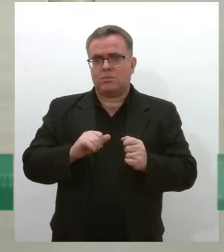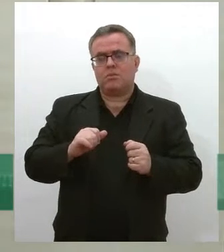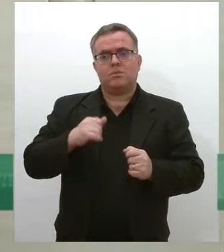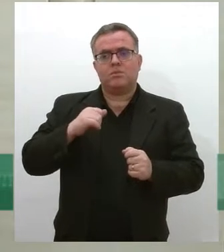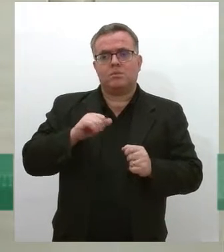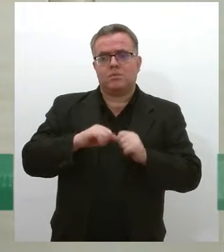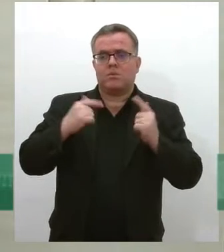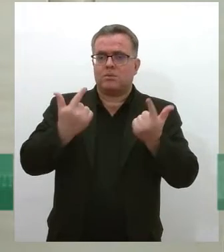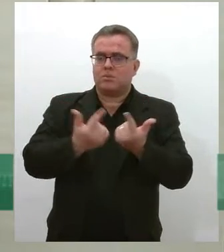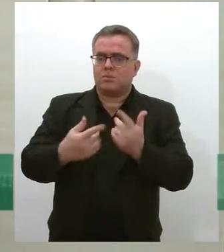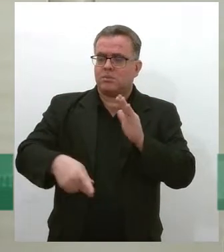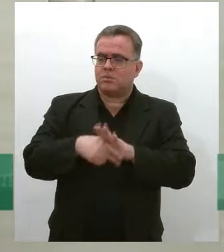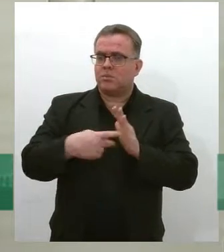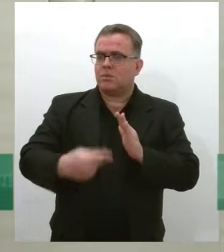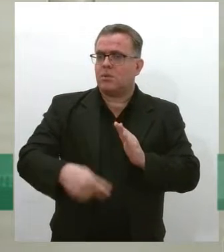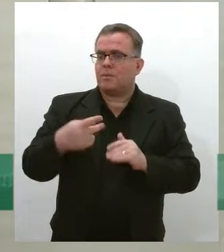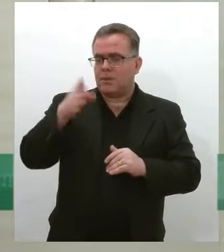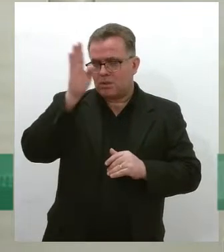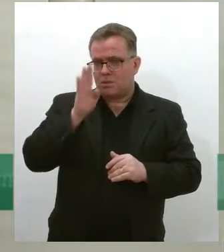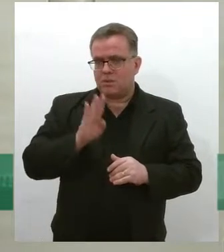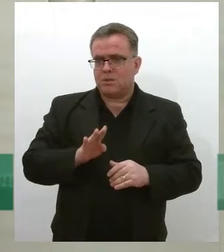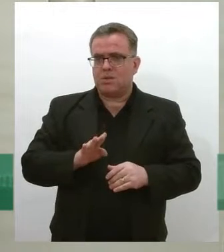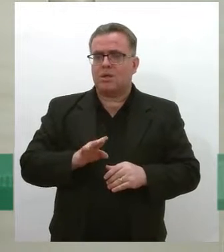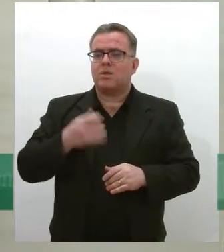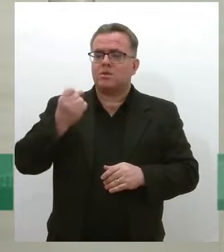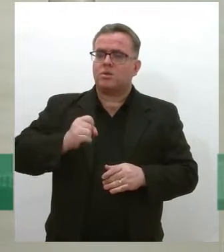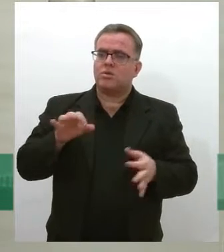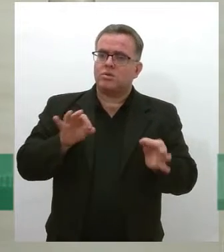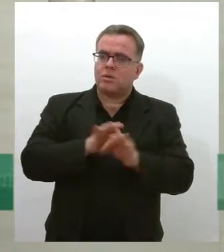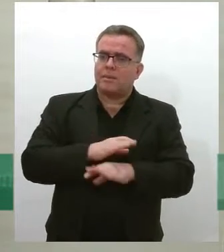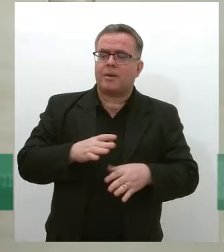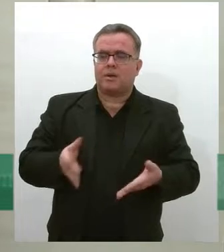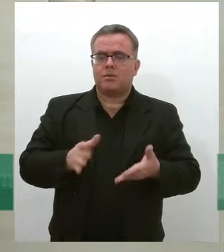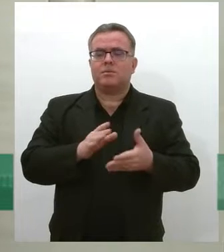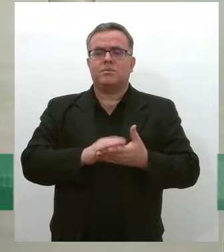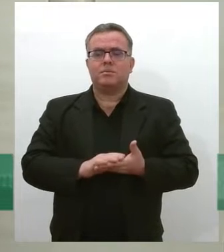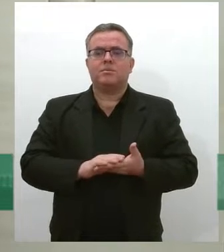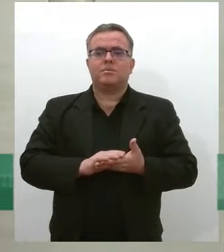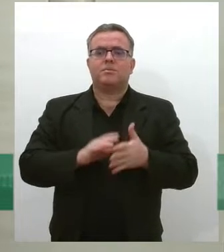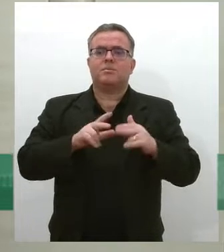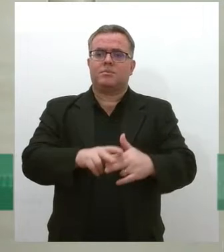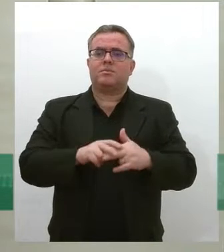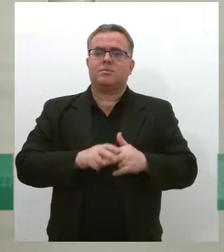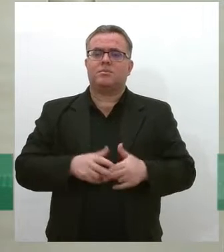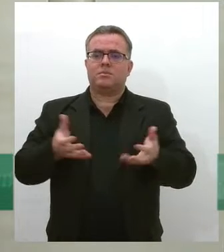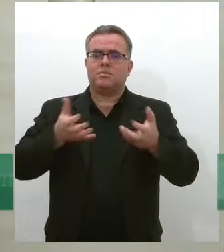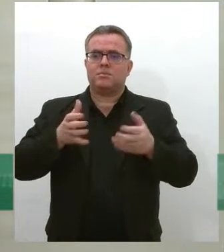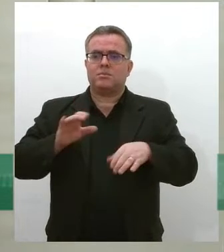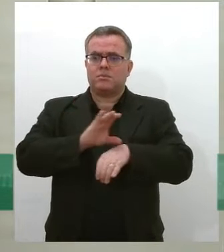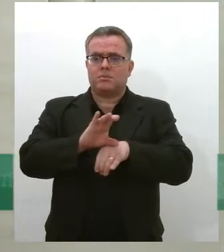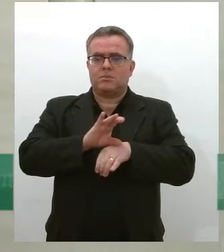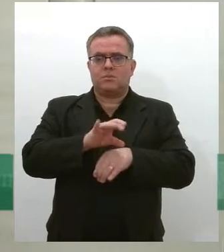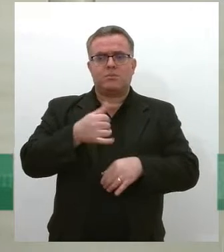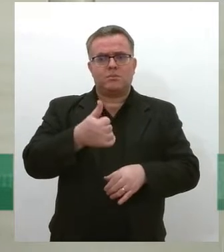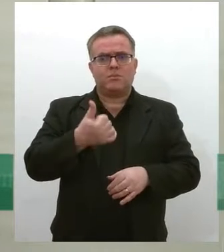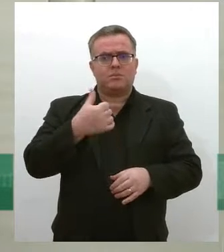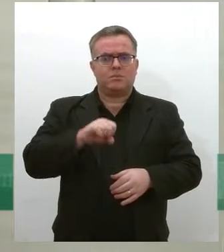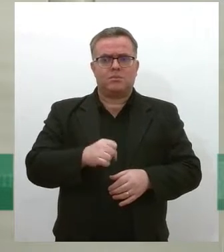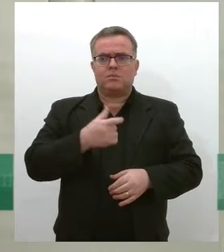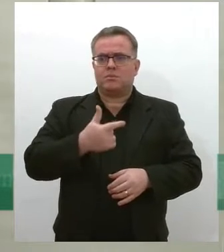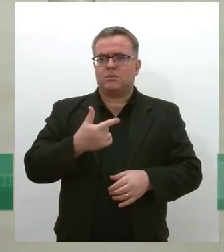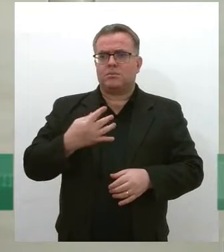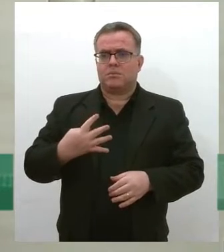Brasil quanto em Sergipe. E aproveitando para falar também da Constituição de 1824, um